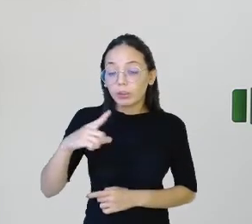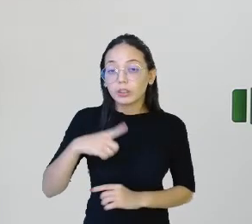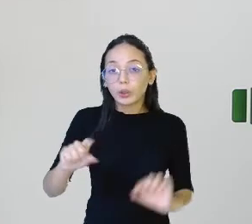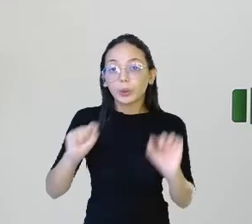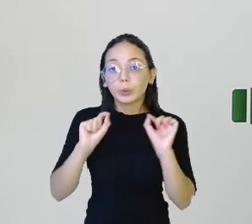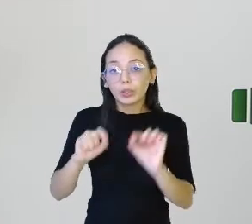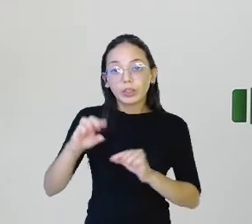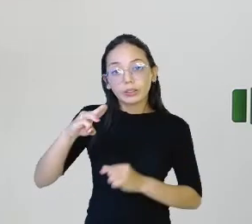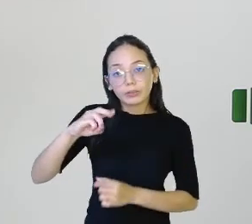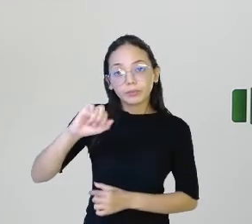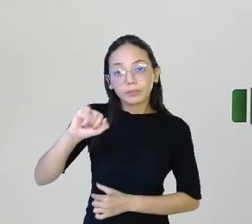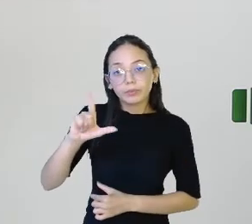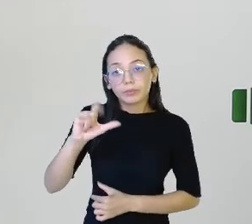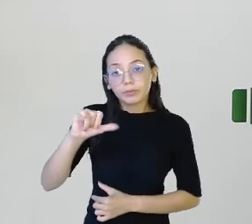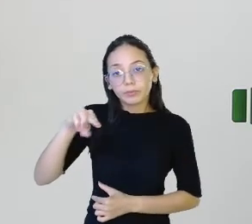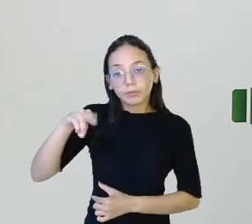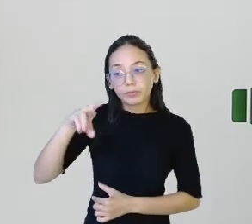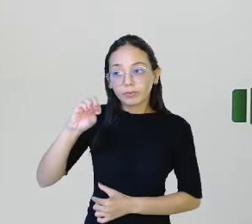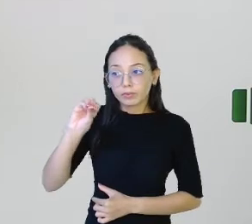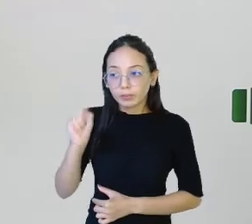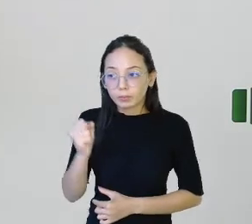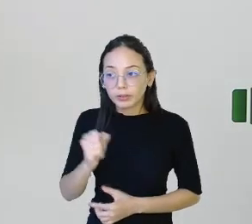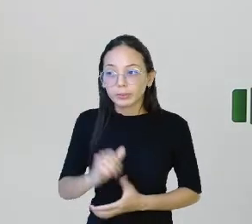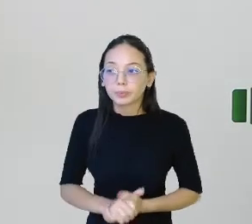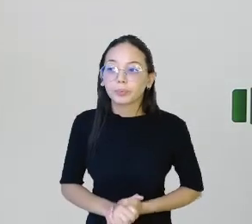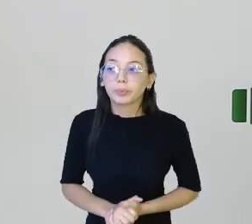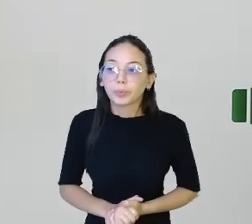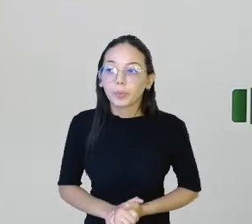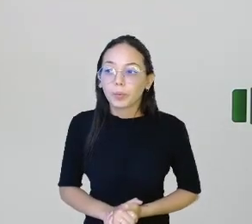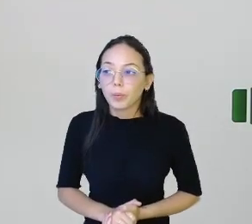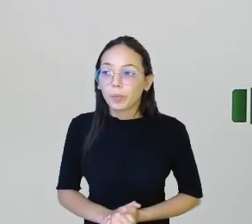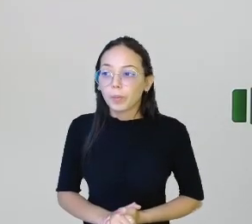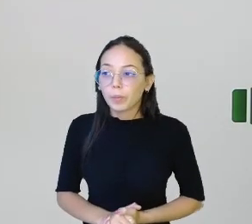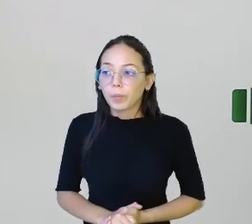os milímetros, beleza? Vamos seguir.